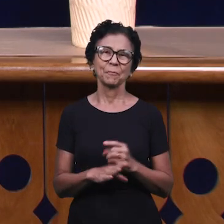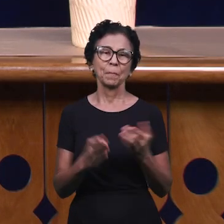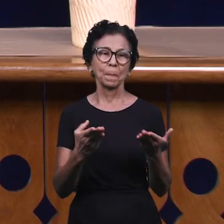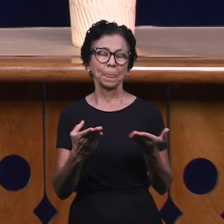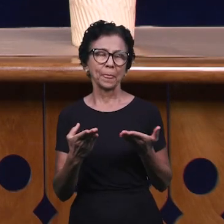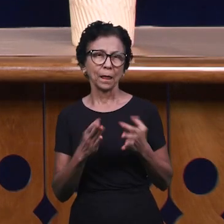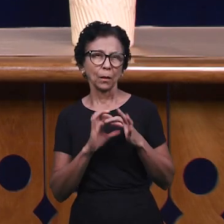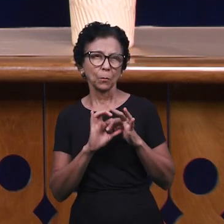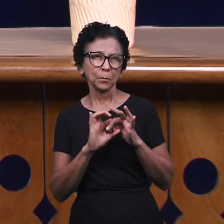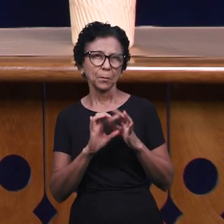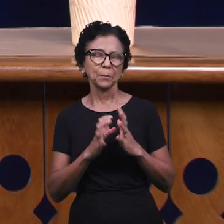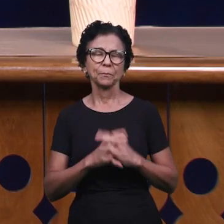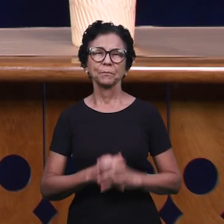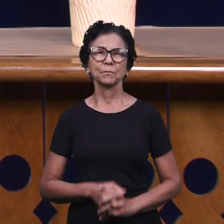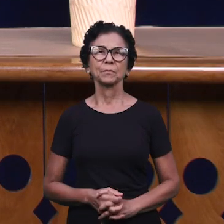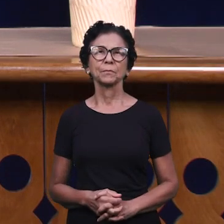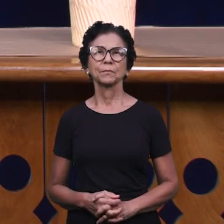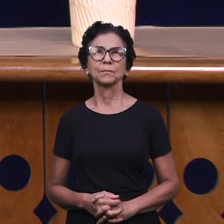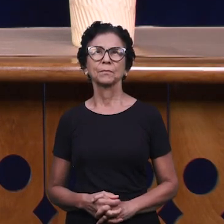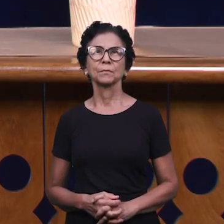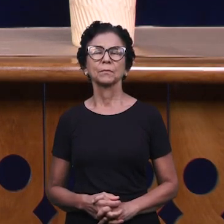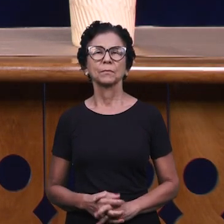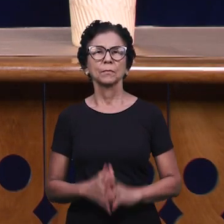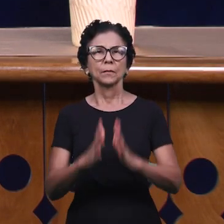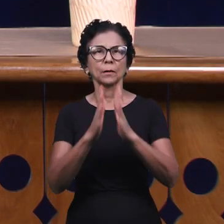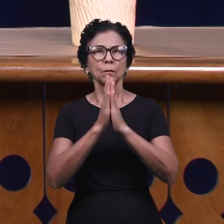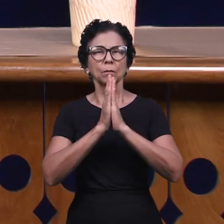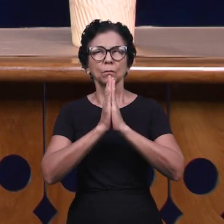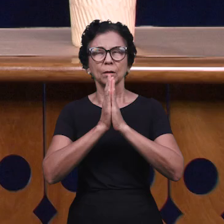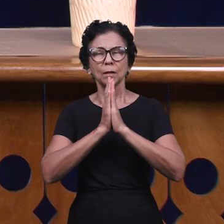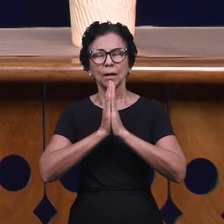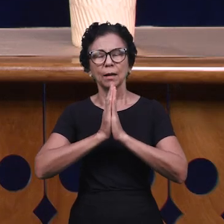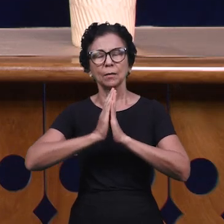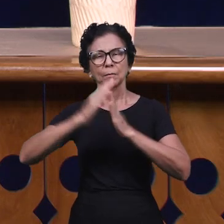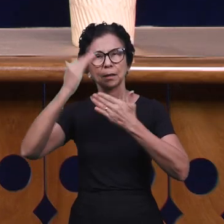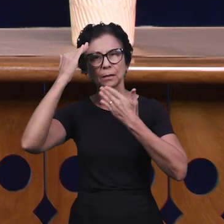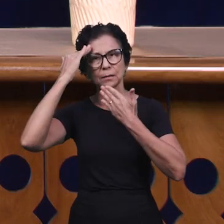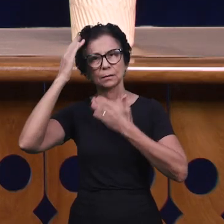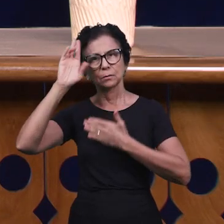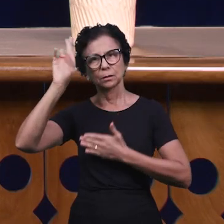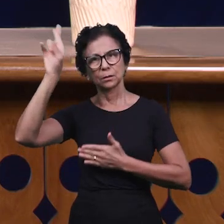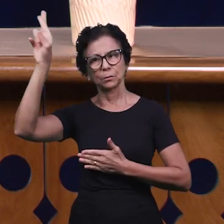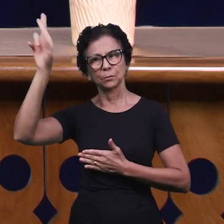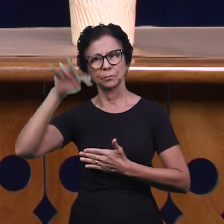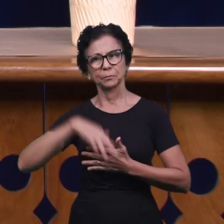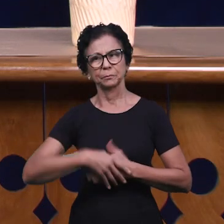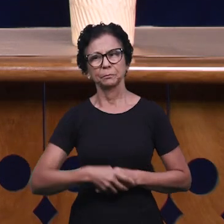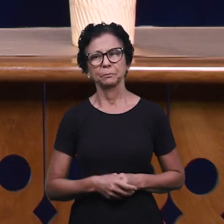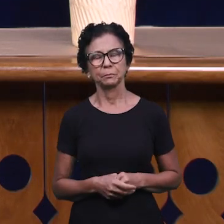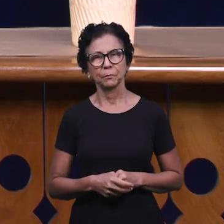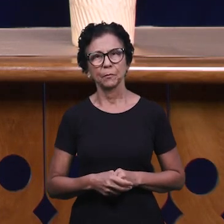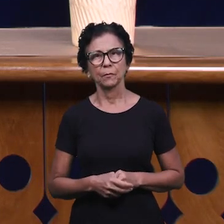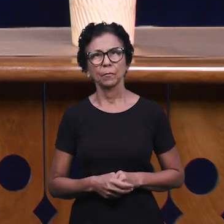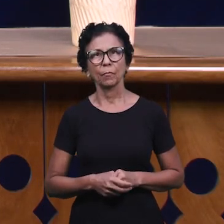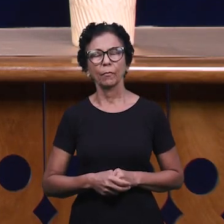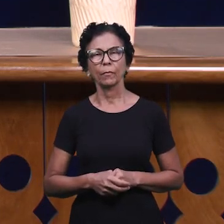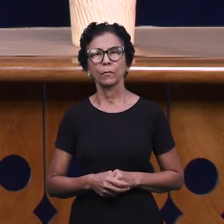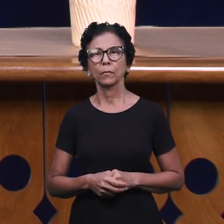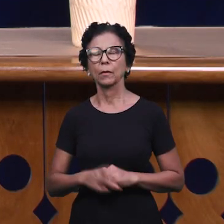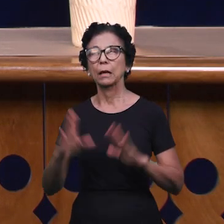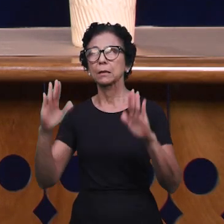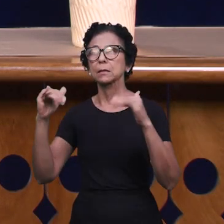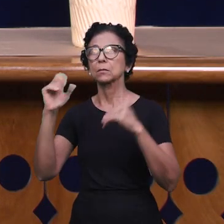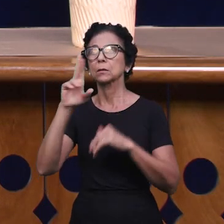olhos para orarmos em gratidão ao Senhor. Te louvamos, ó Deus, te